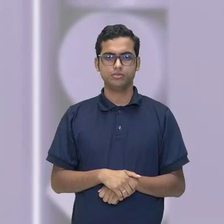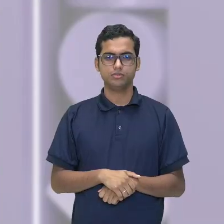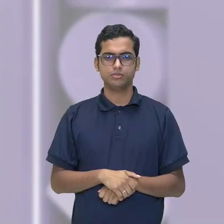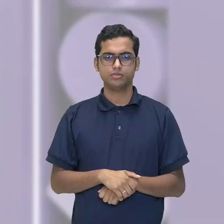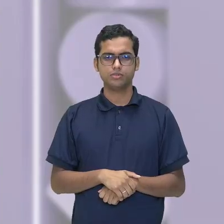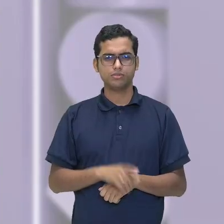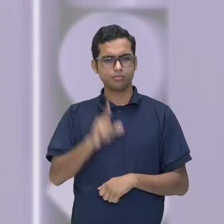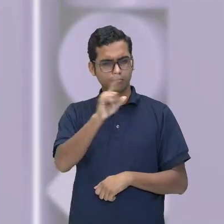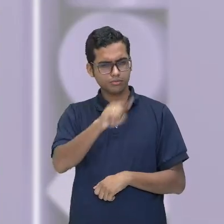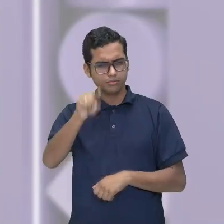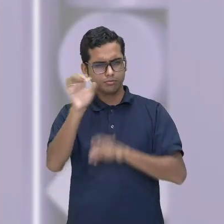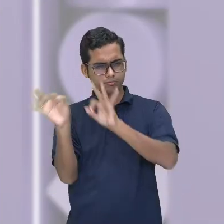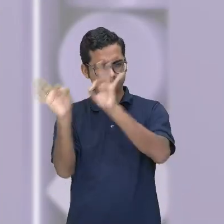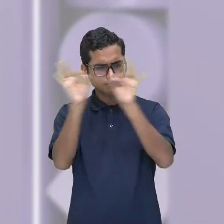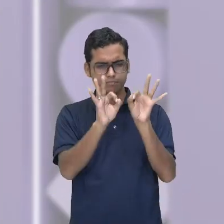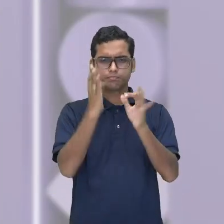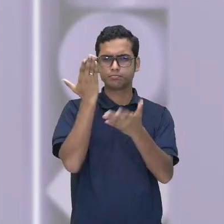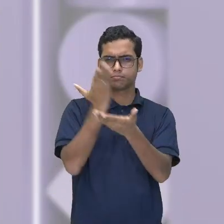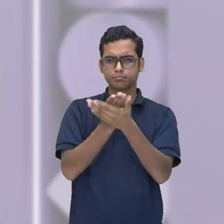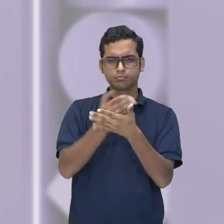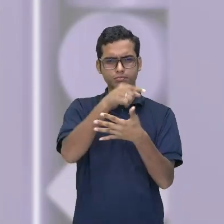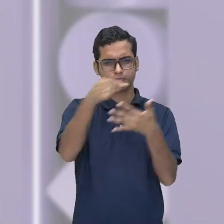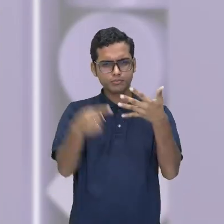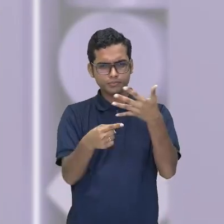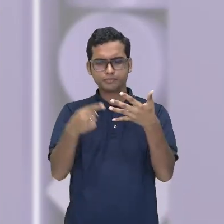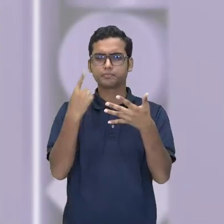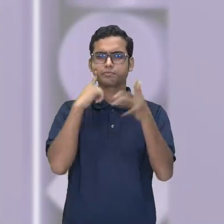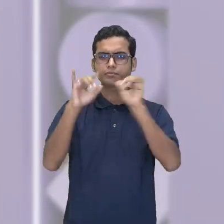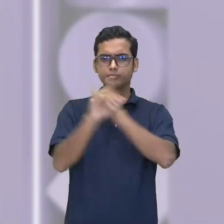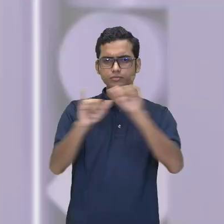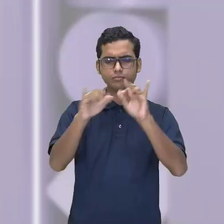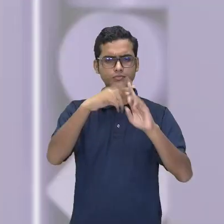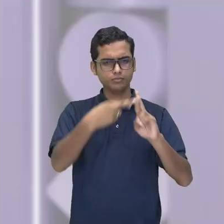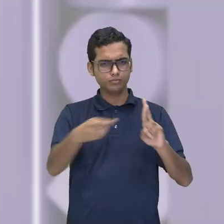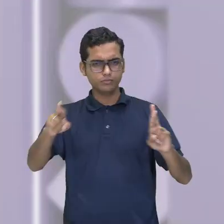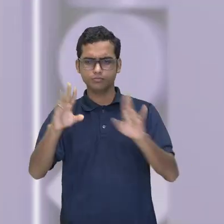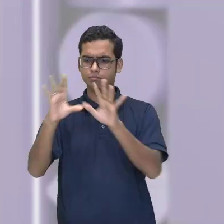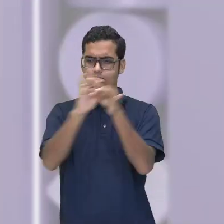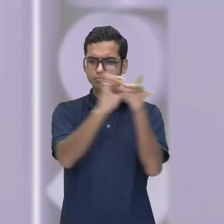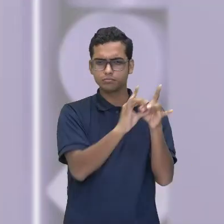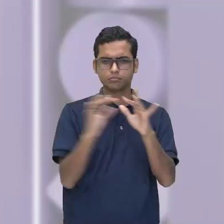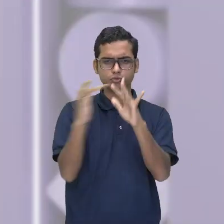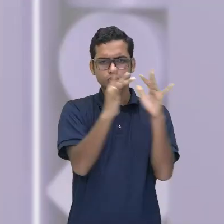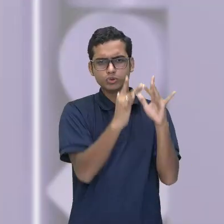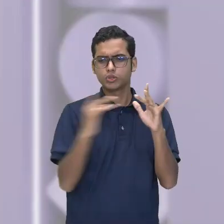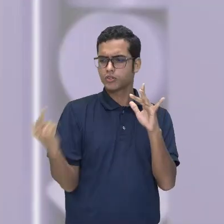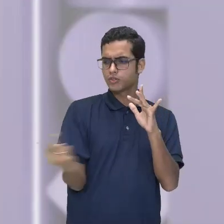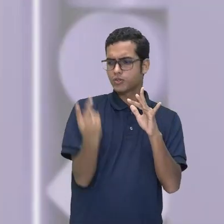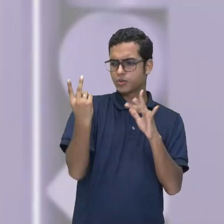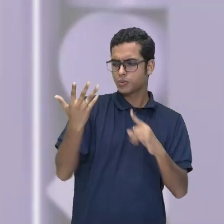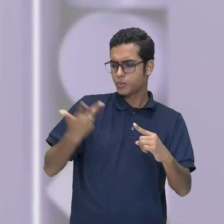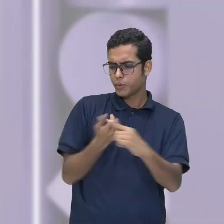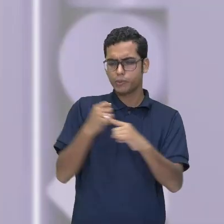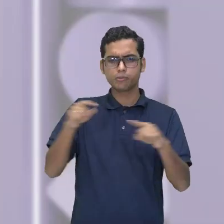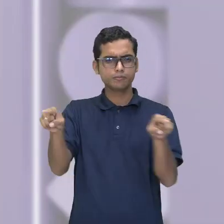assim, diversas partículas de várias mensagens religiosas que se conectam, que são valores